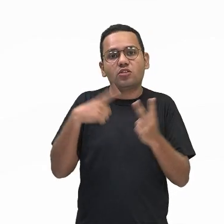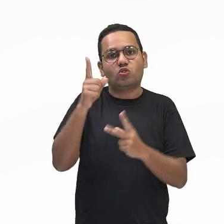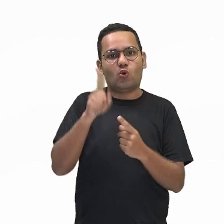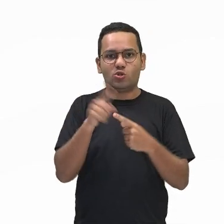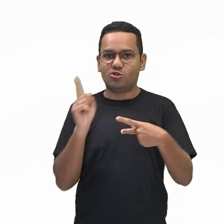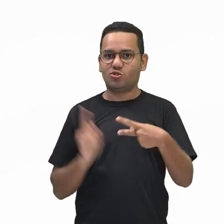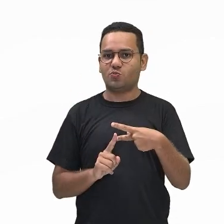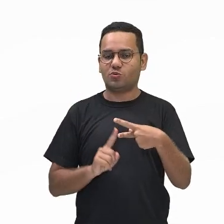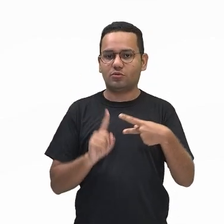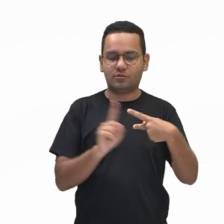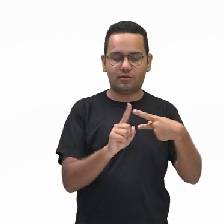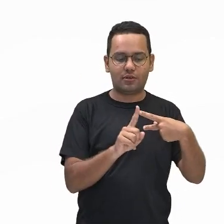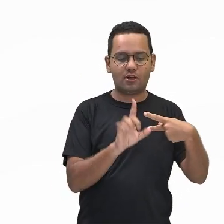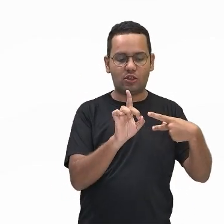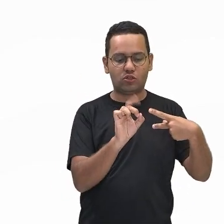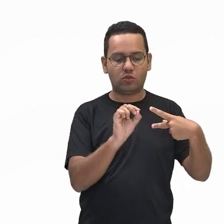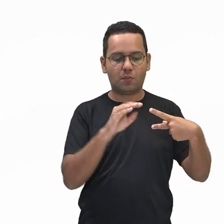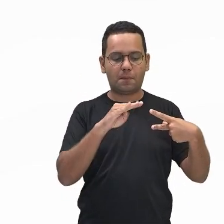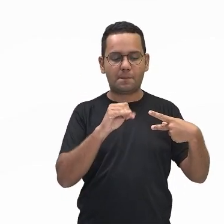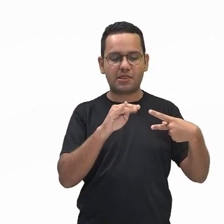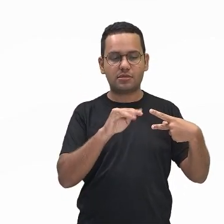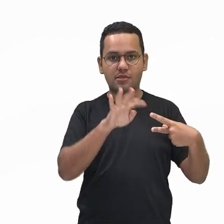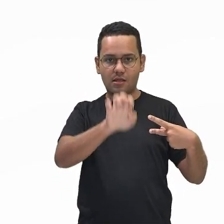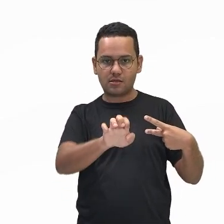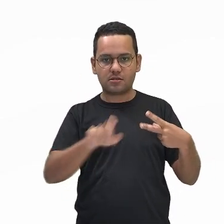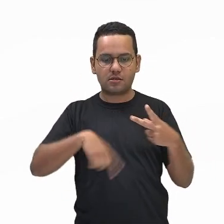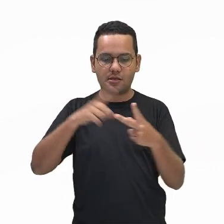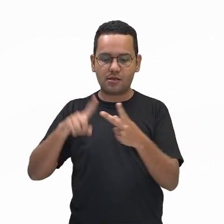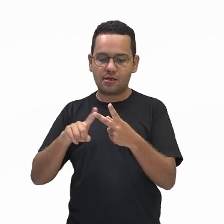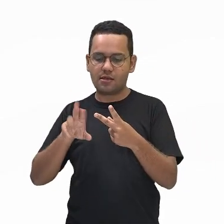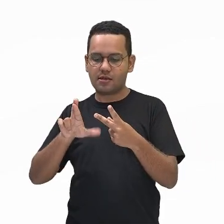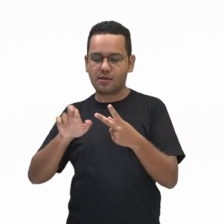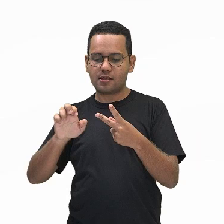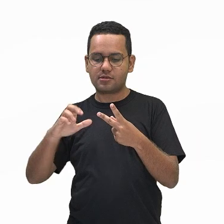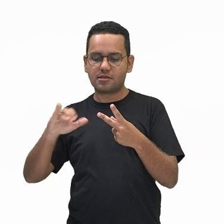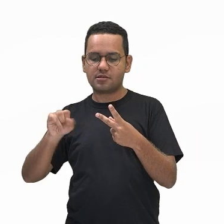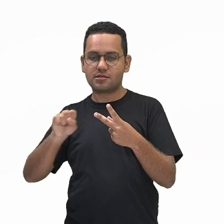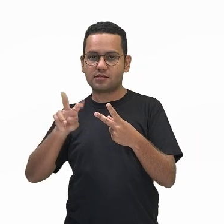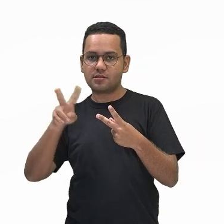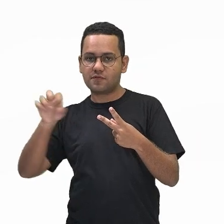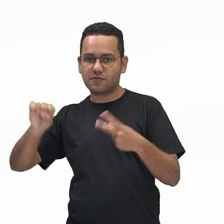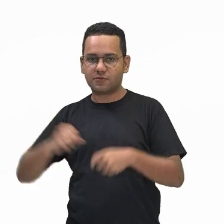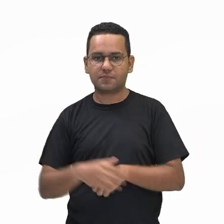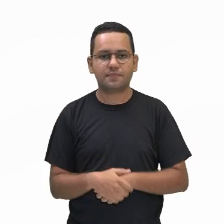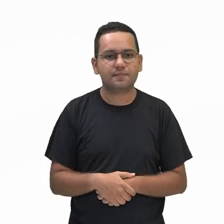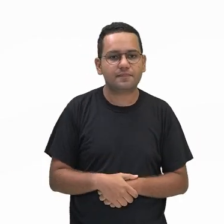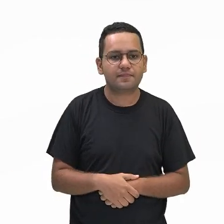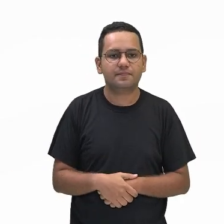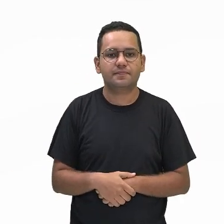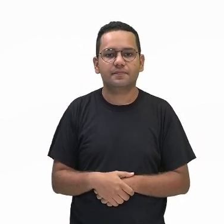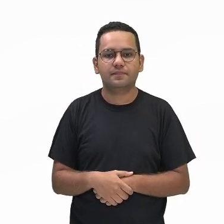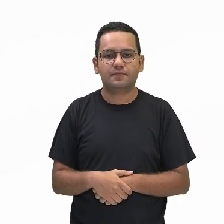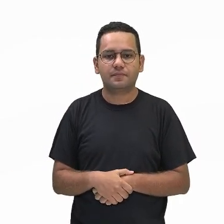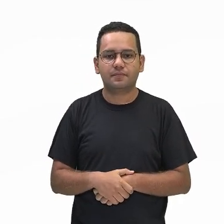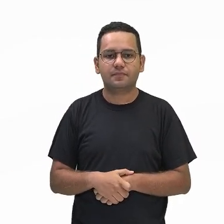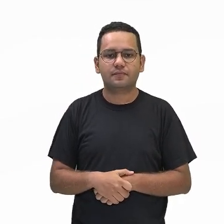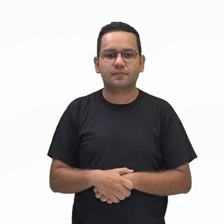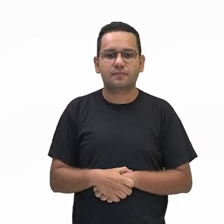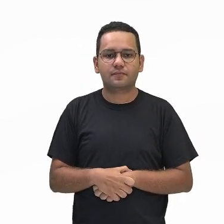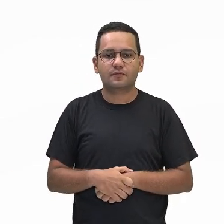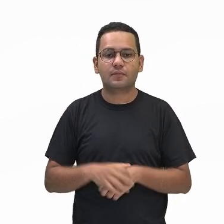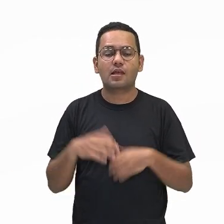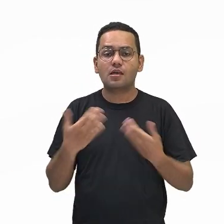genes também podem ser classificados, né, como dominantes ou recessivos, e no exemplo a gente tem aí, olha, toda vez que nós falarmos de